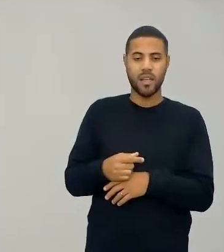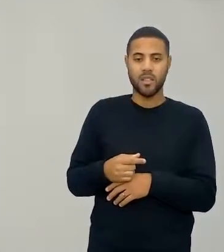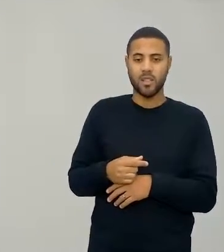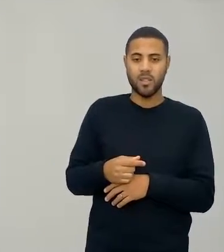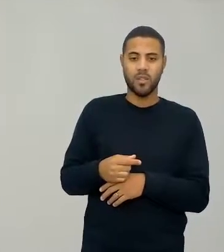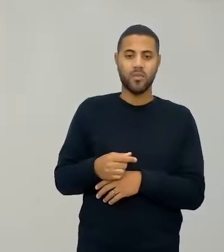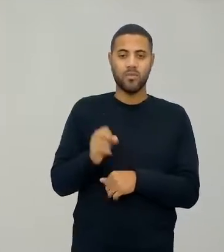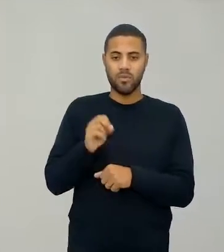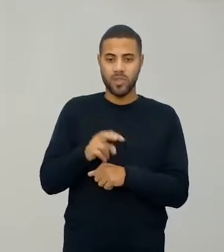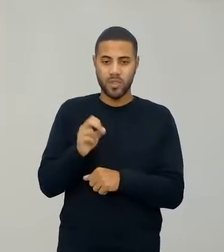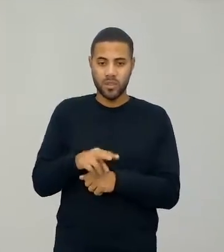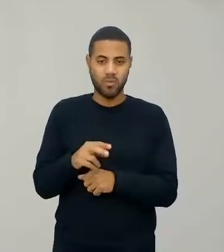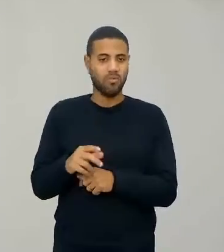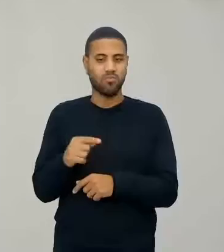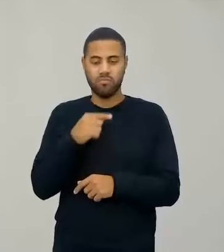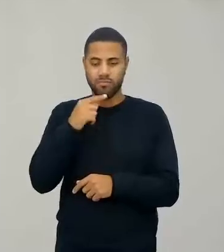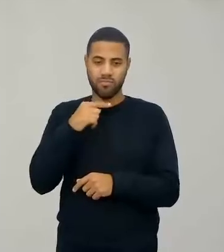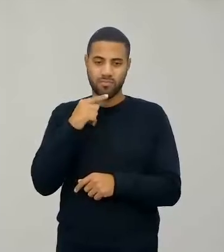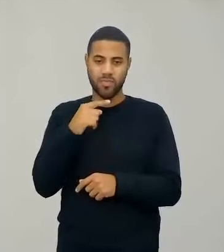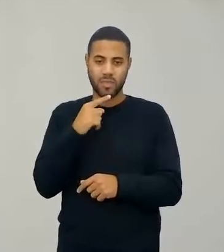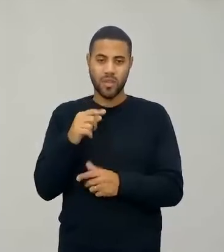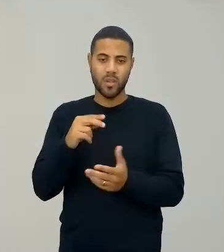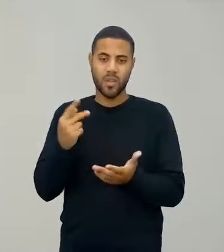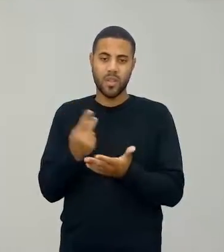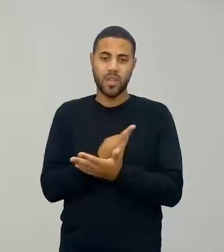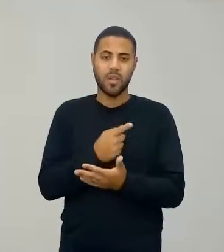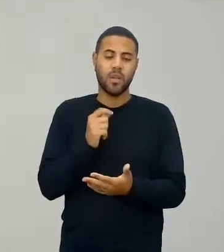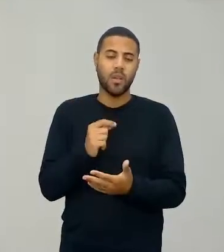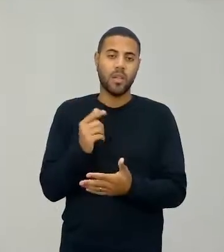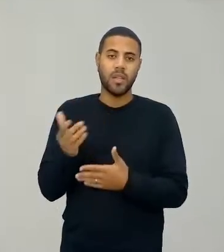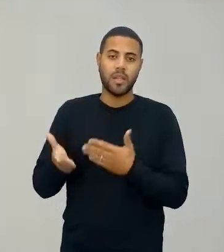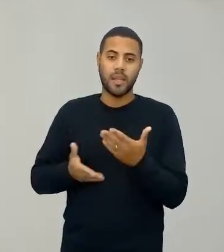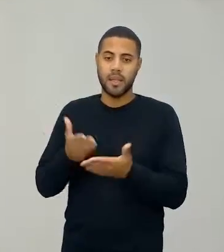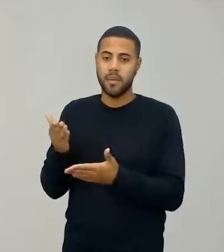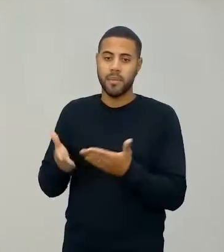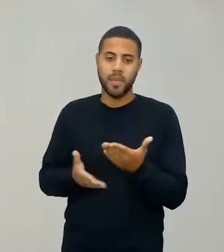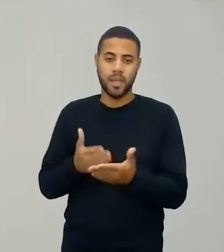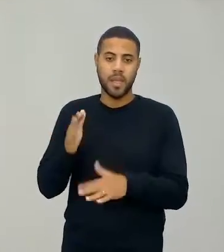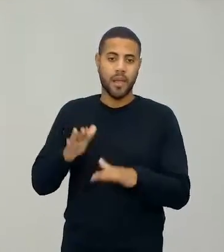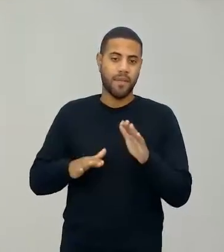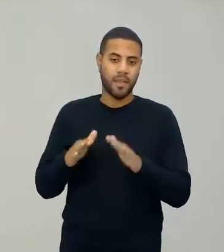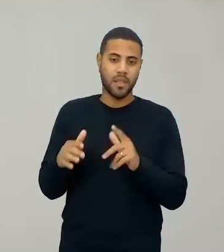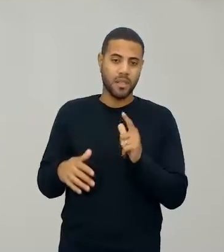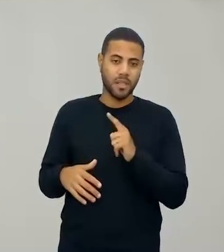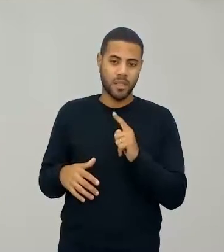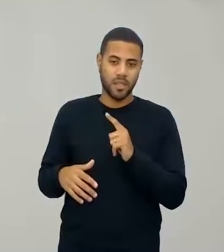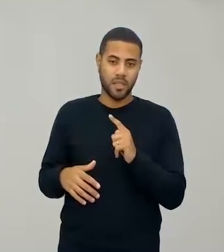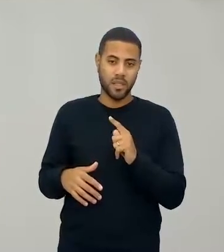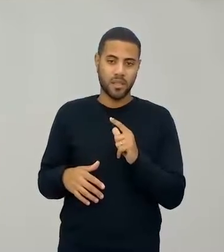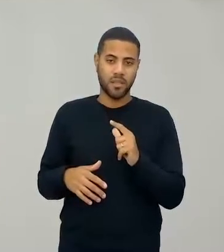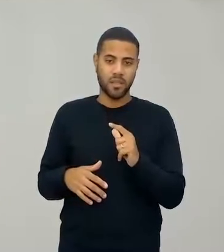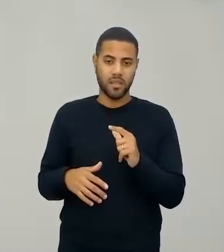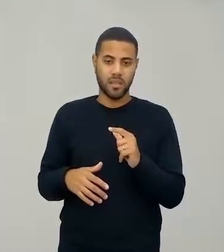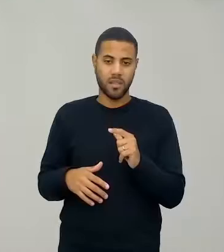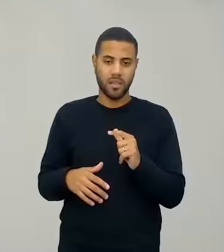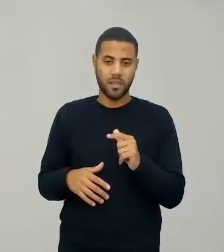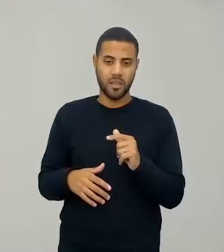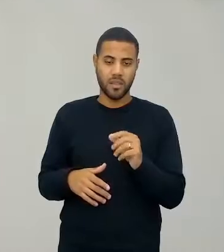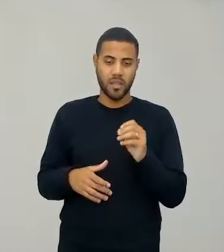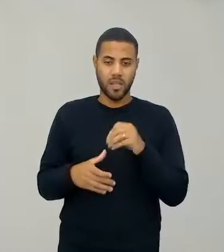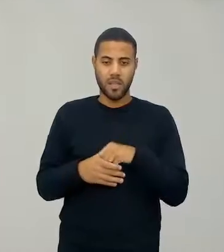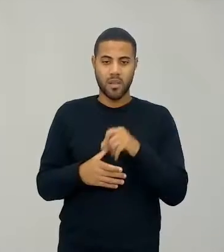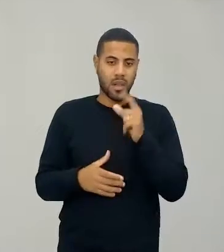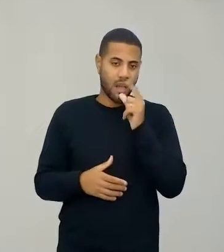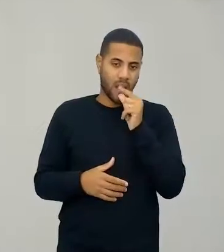e acaba tudo indo ali, passando pelo tratamento de esgoto quando existe, né, e atingindo os cursos d'água, e isso é